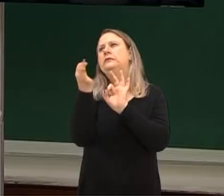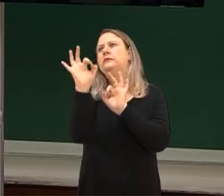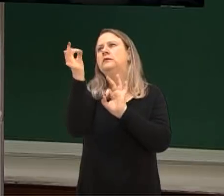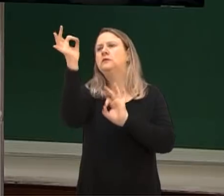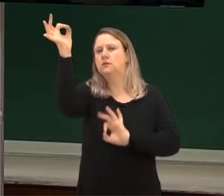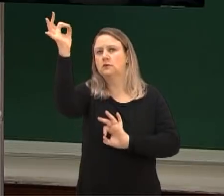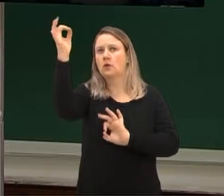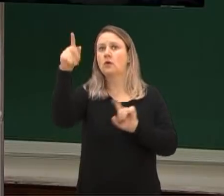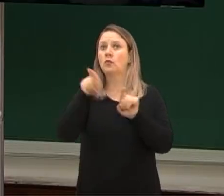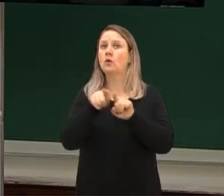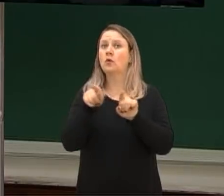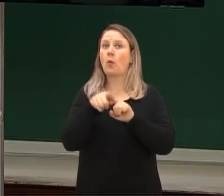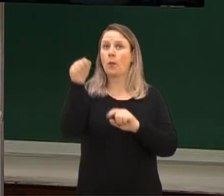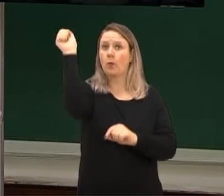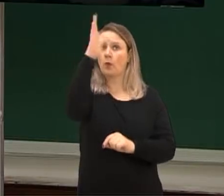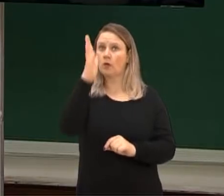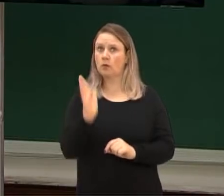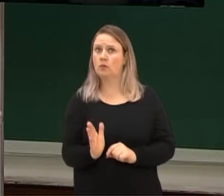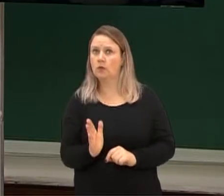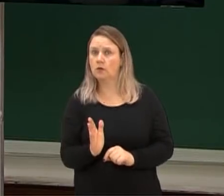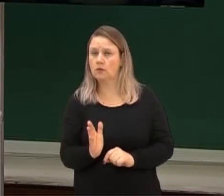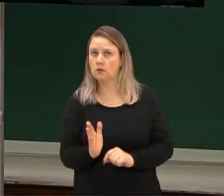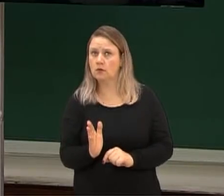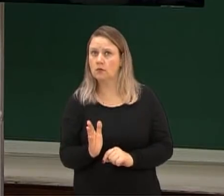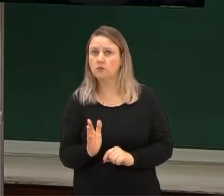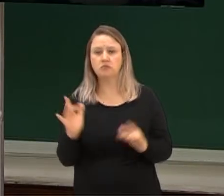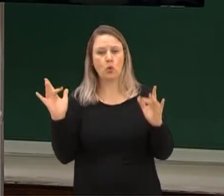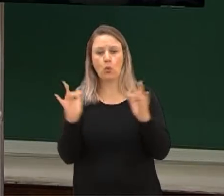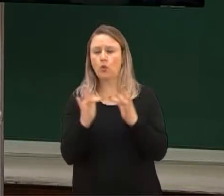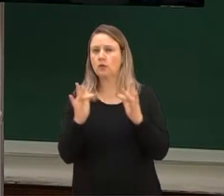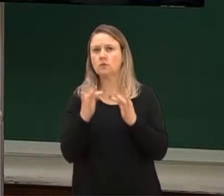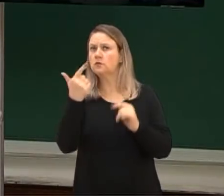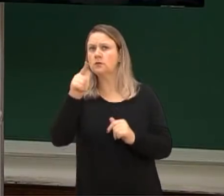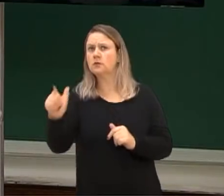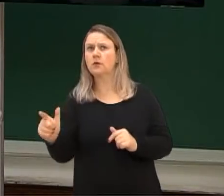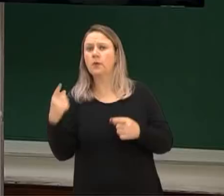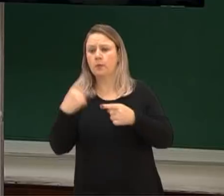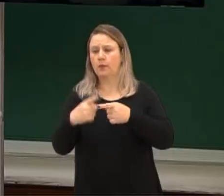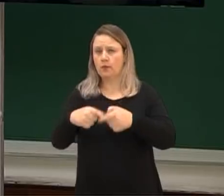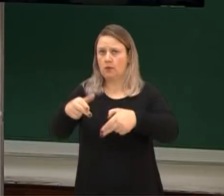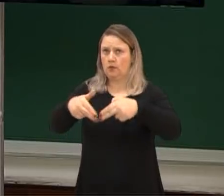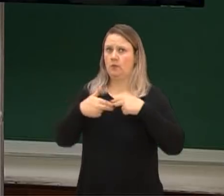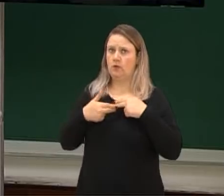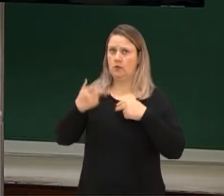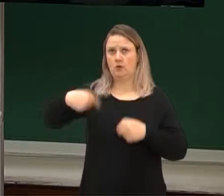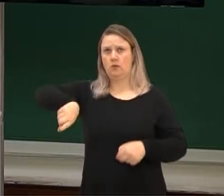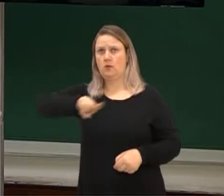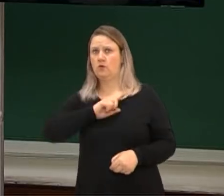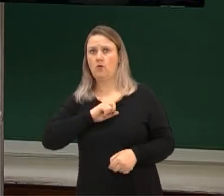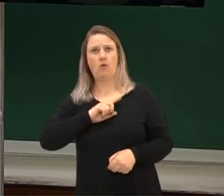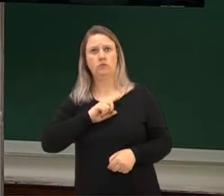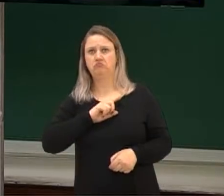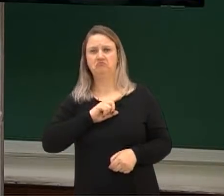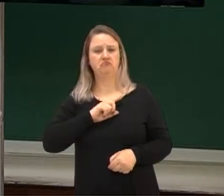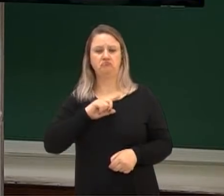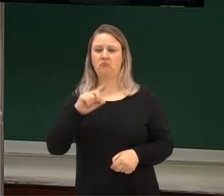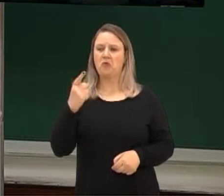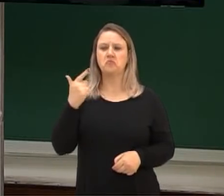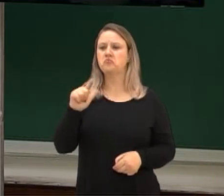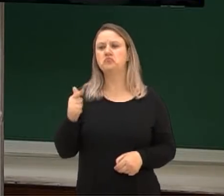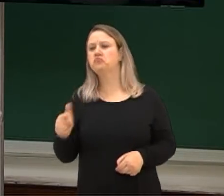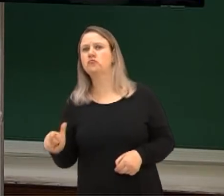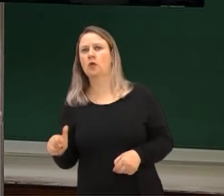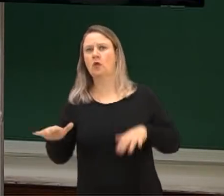o Brasil está localizado bem aqui, ó, longe do contato das placas tectônicas. Por isso que a gente não tem ocorrência de grandes